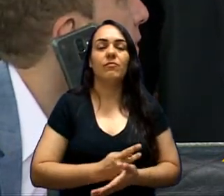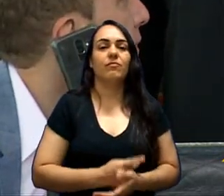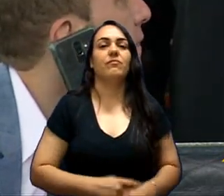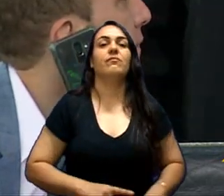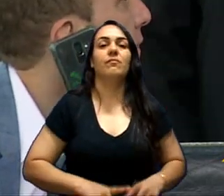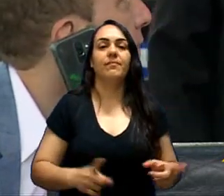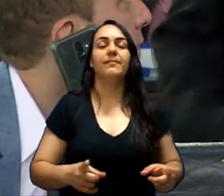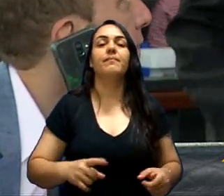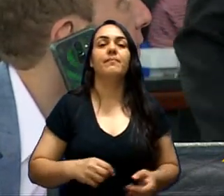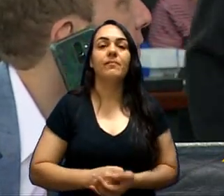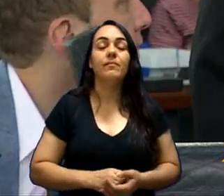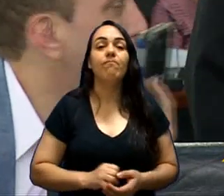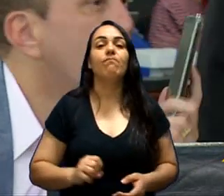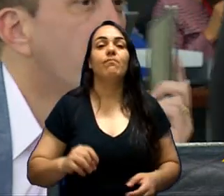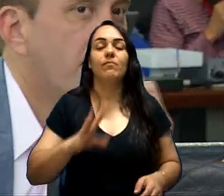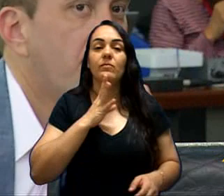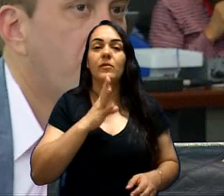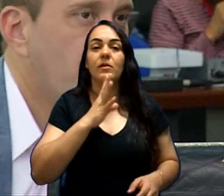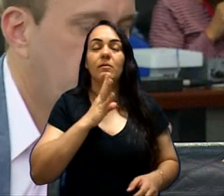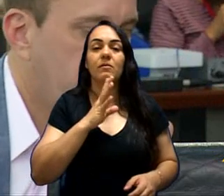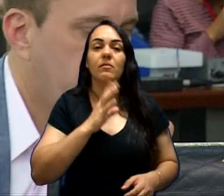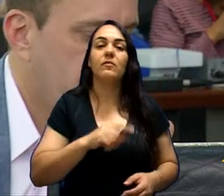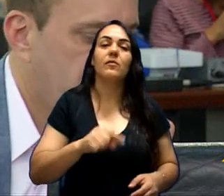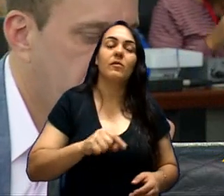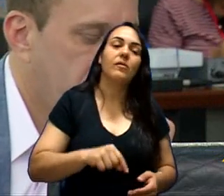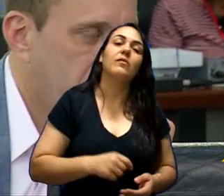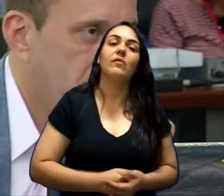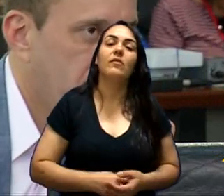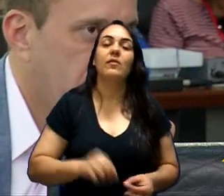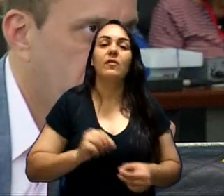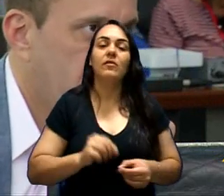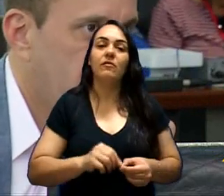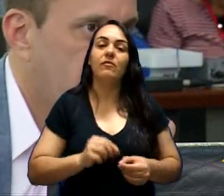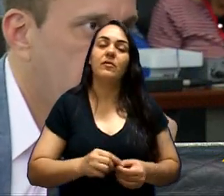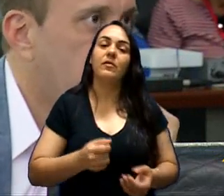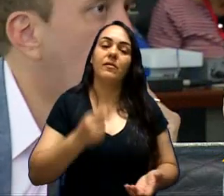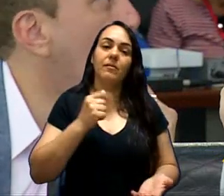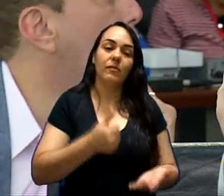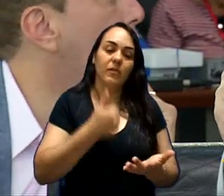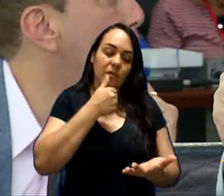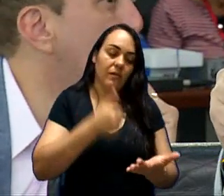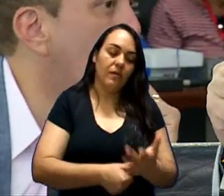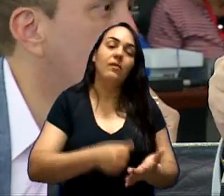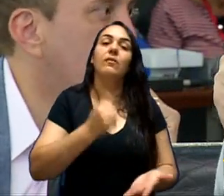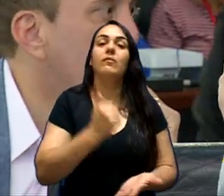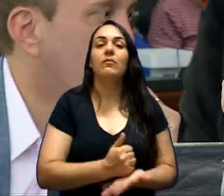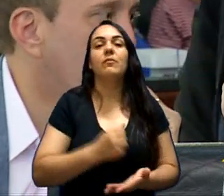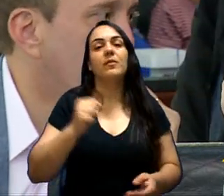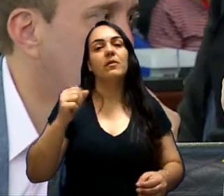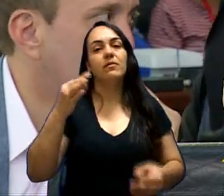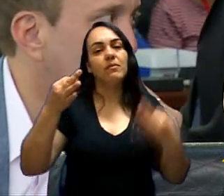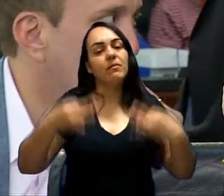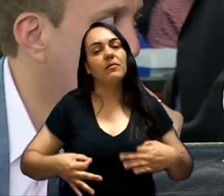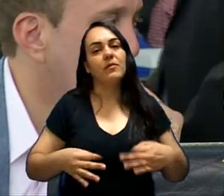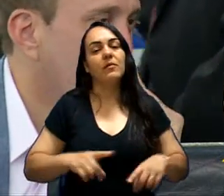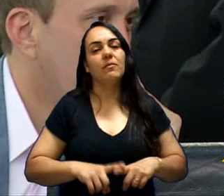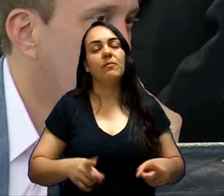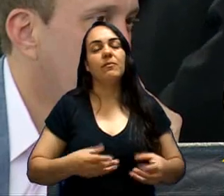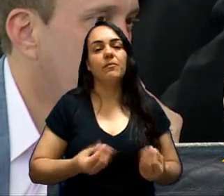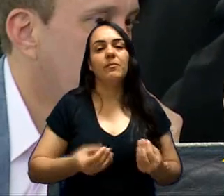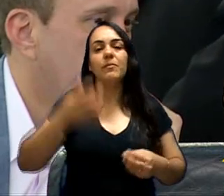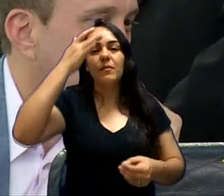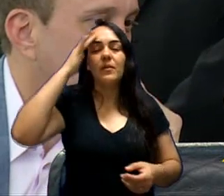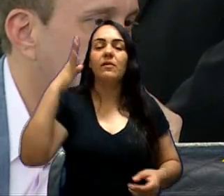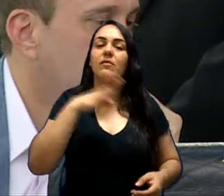isso que surgiu esse reconhecimento de firma, de pessoas que já faleceram há algum tempo. Sim, eu entendi,